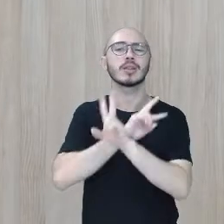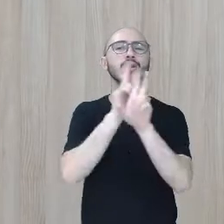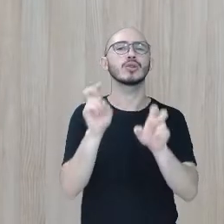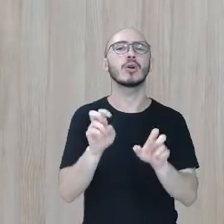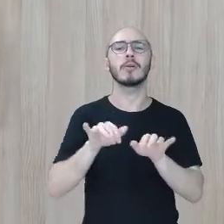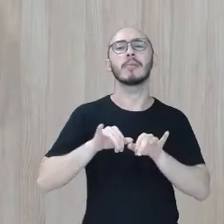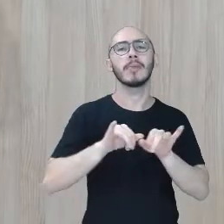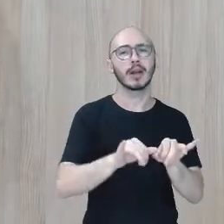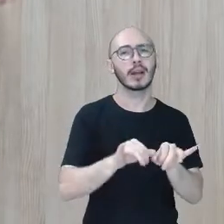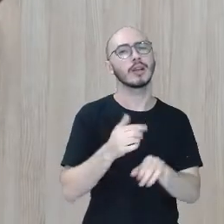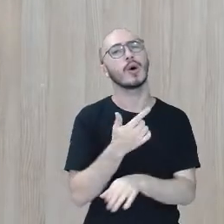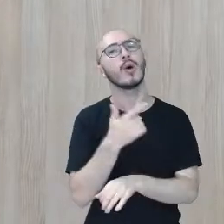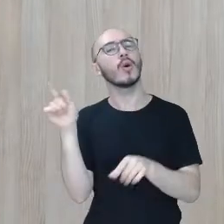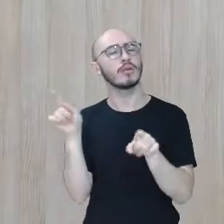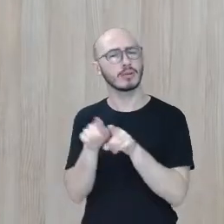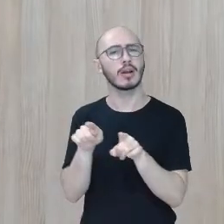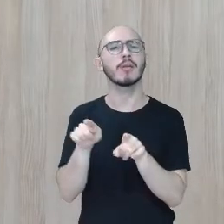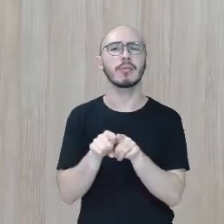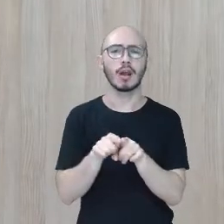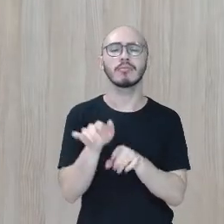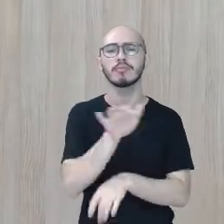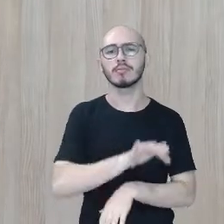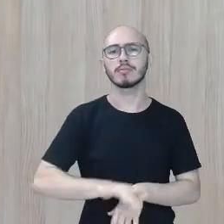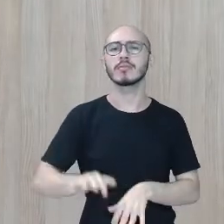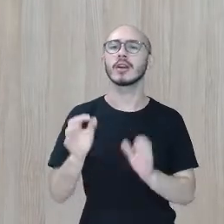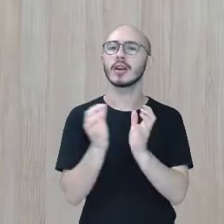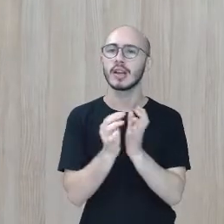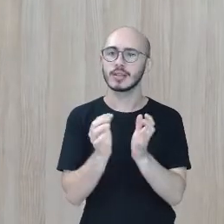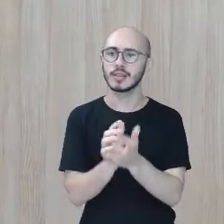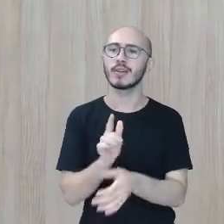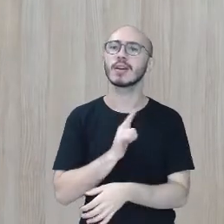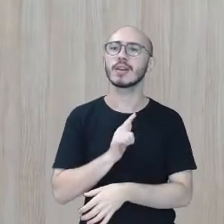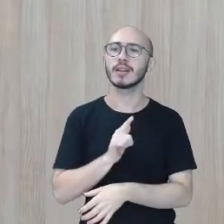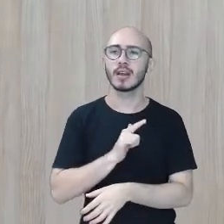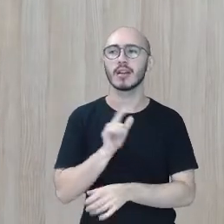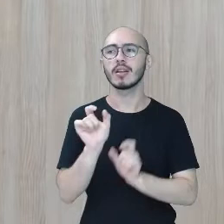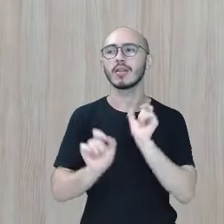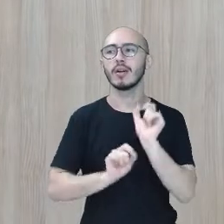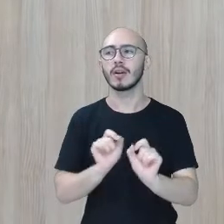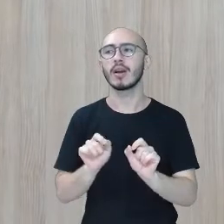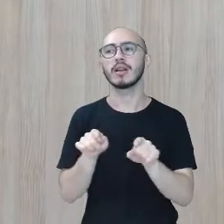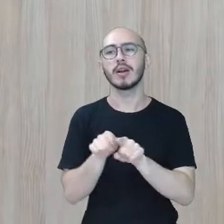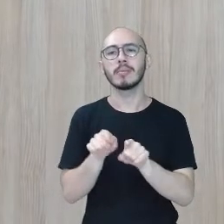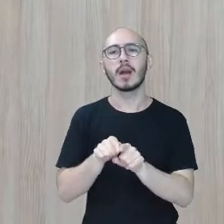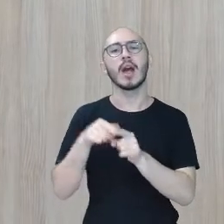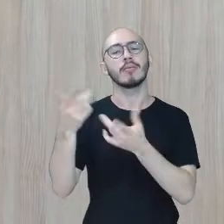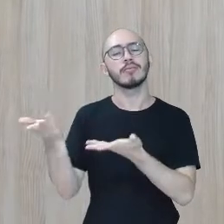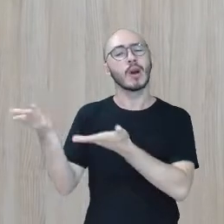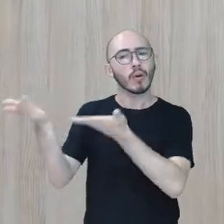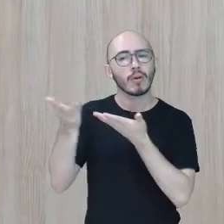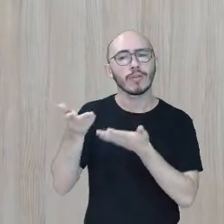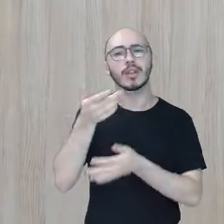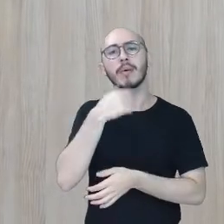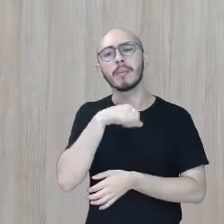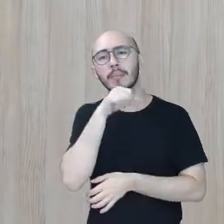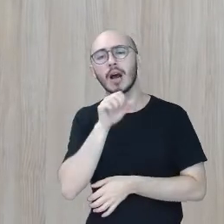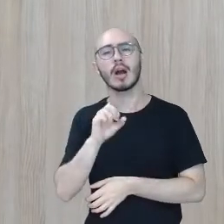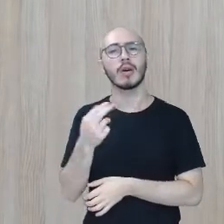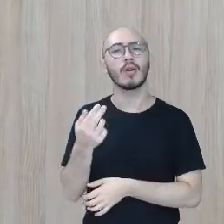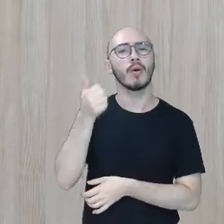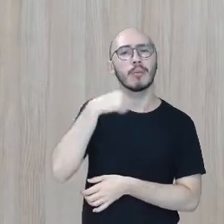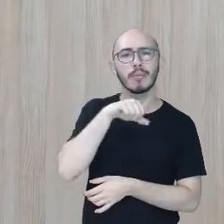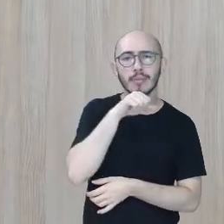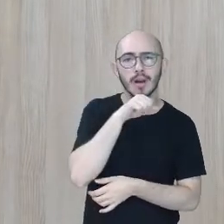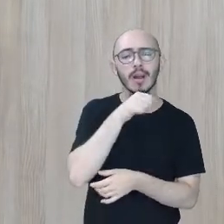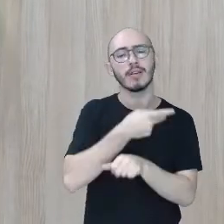casa sobre outros mercados públicos, né, da cidade do Recife. E, de repente, né, convido o papai ou a mamãe aí para visitar